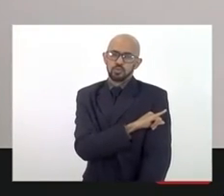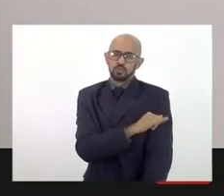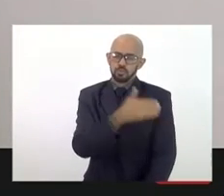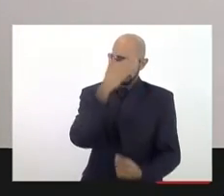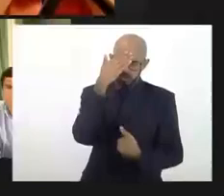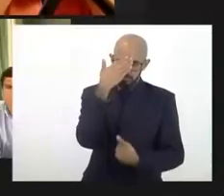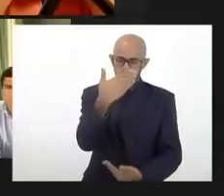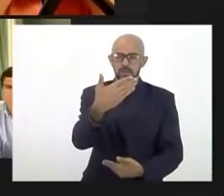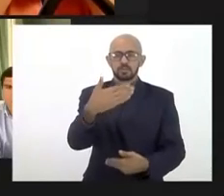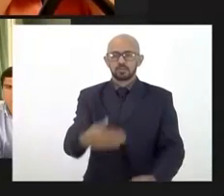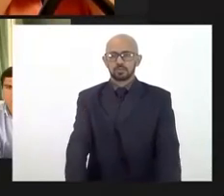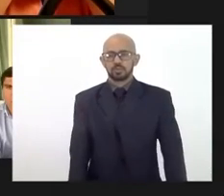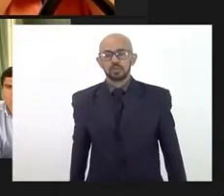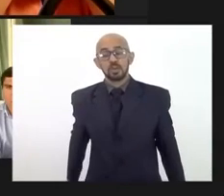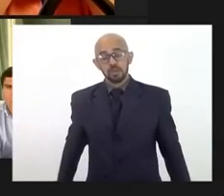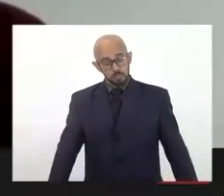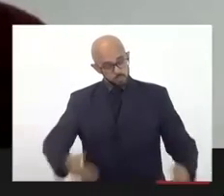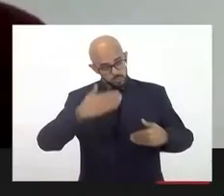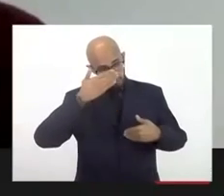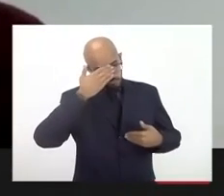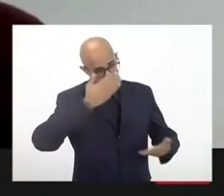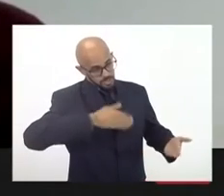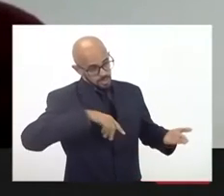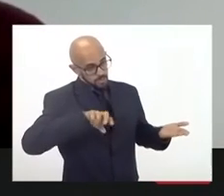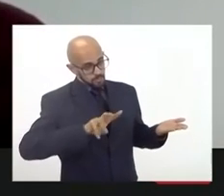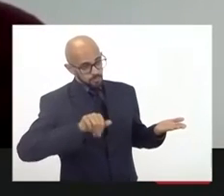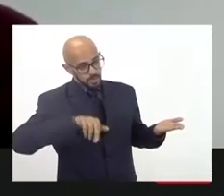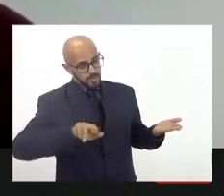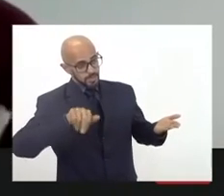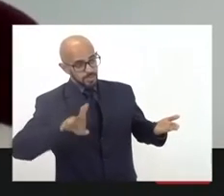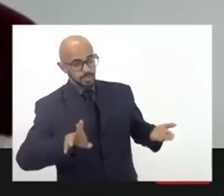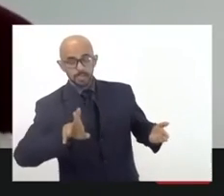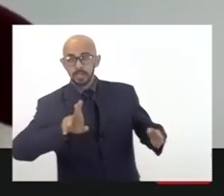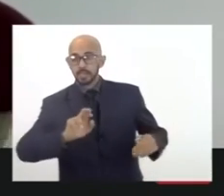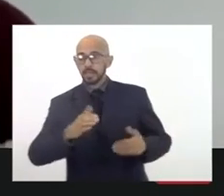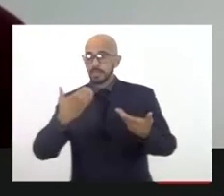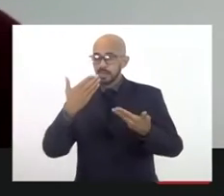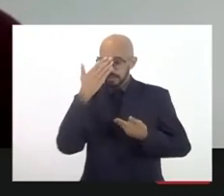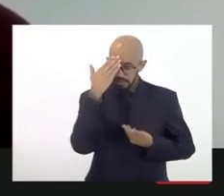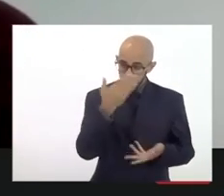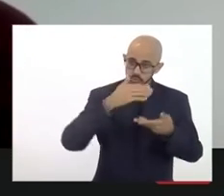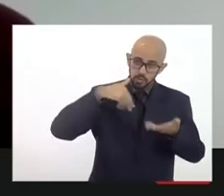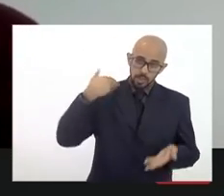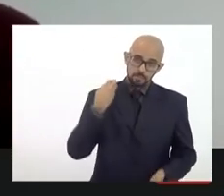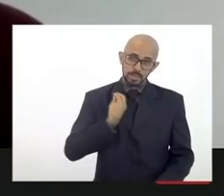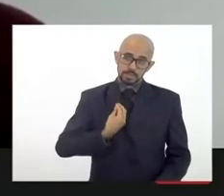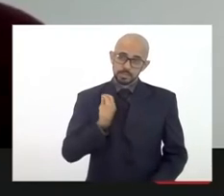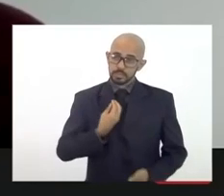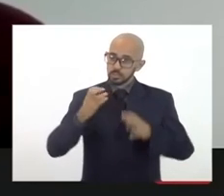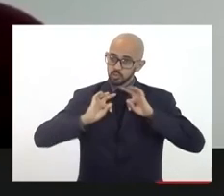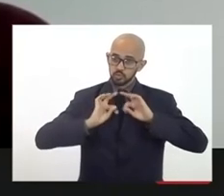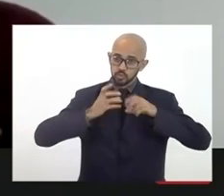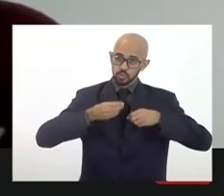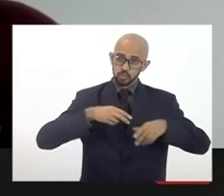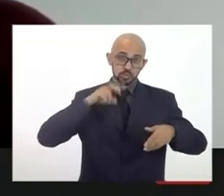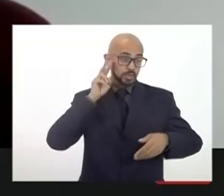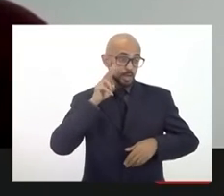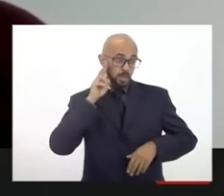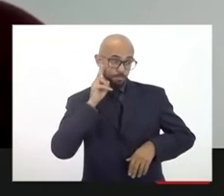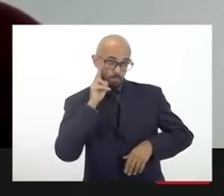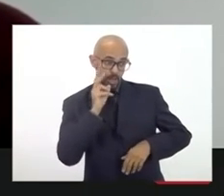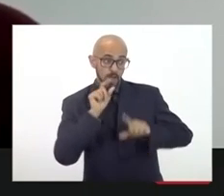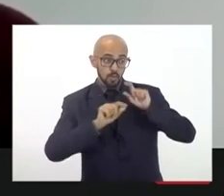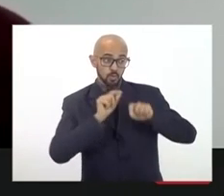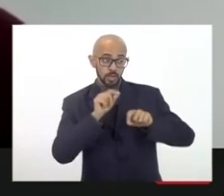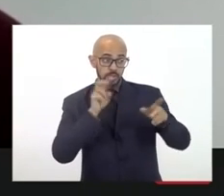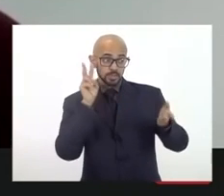obrigado. Obrigada, Wagner. Aproveito aqui para... Agradeço a presença de todos. Aproveito para lembrá-los que na